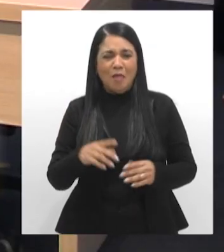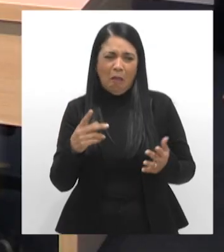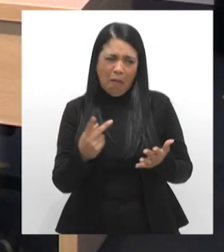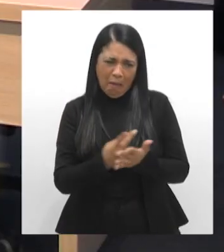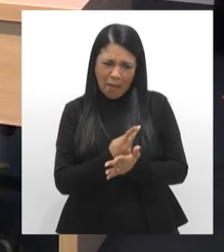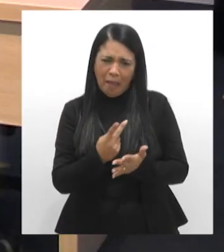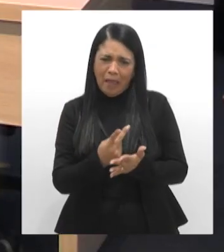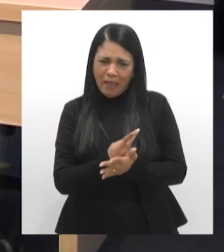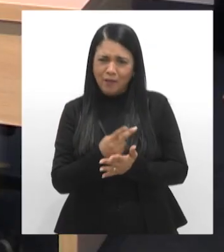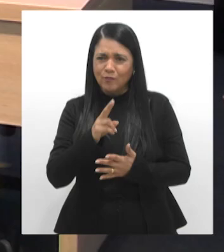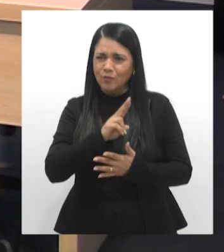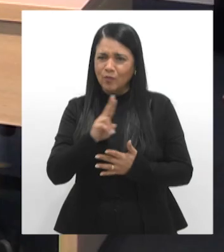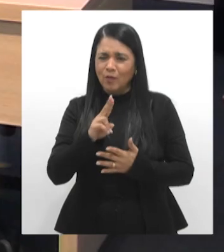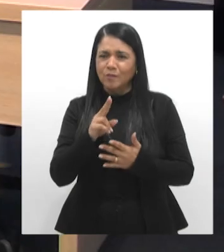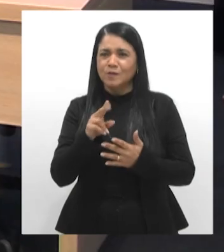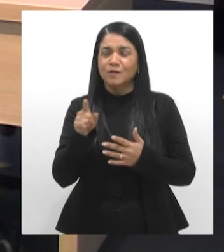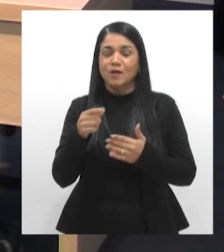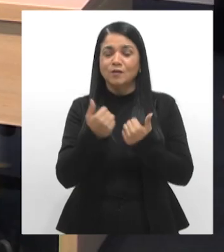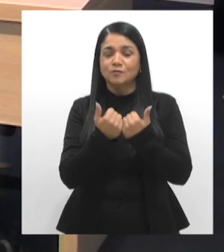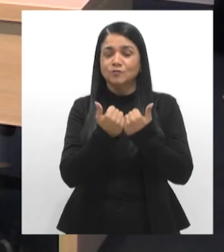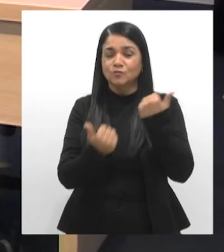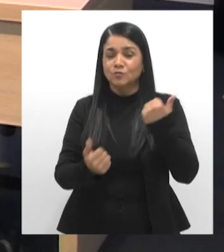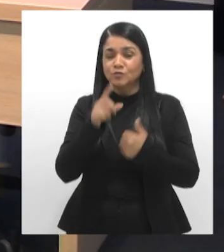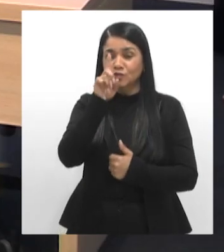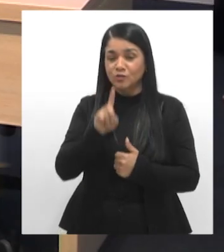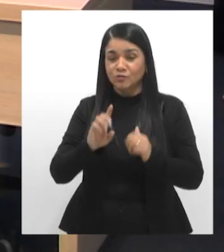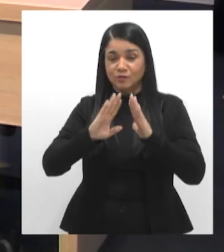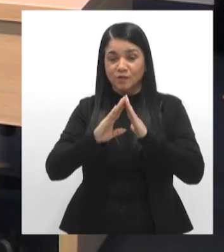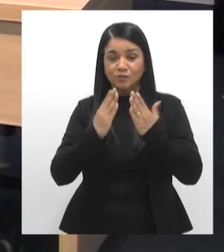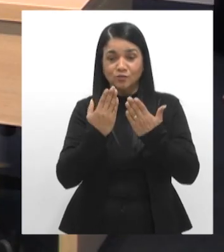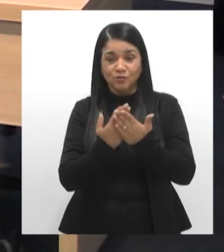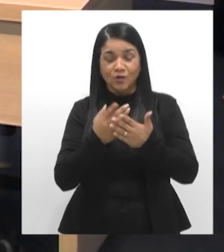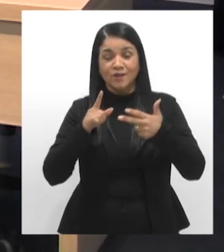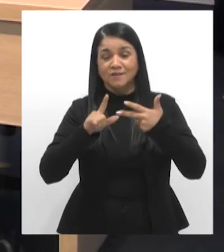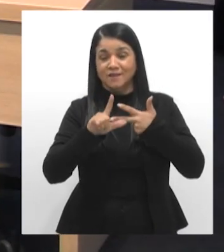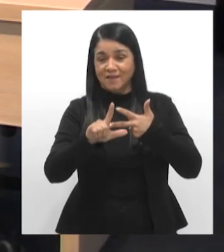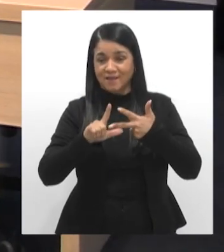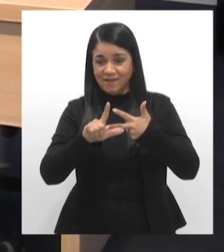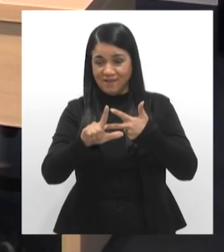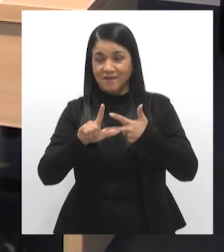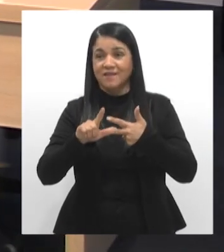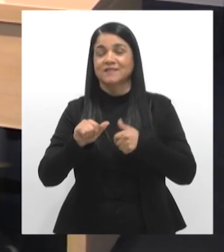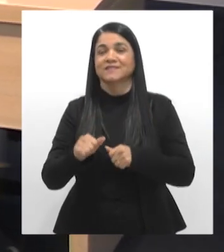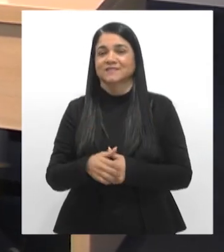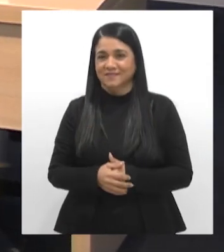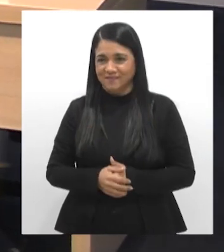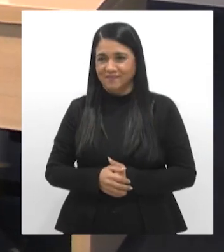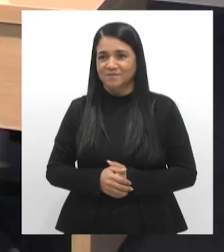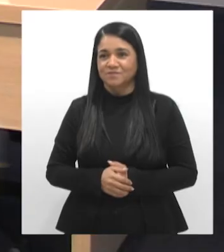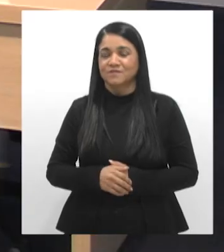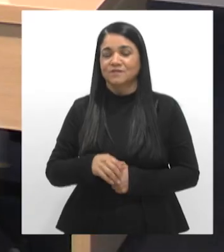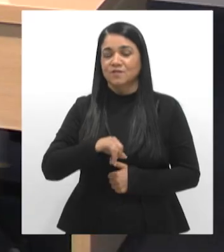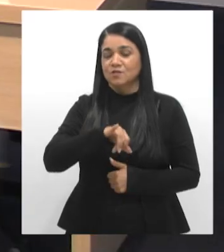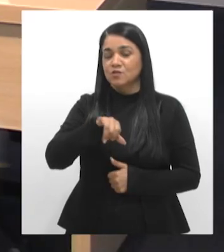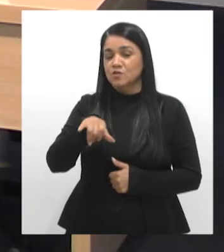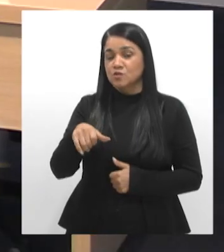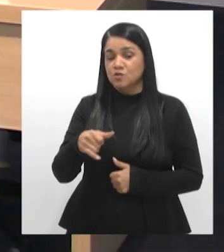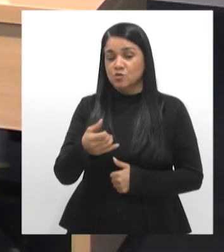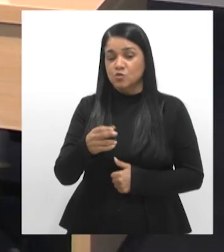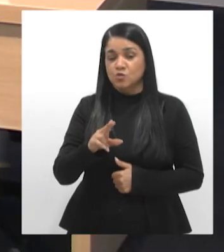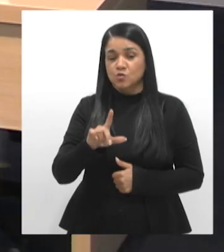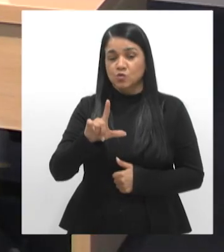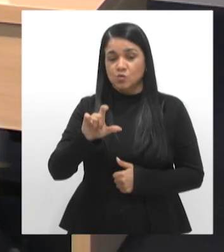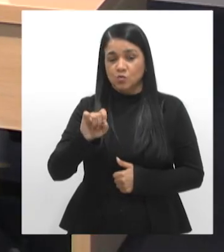errada. Mas subdiretor da escola nossa aqui da ELERJ, Júlio César dos Santos